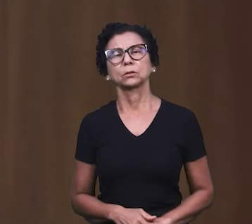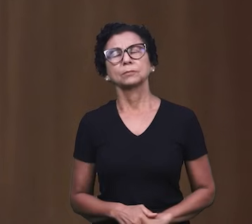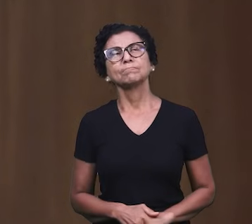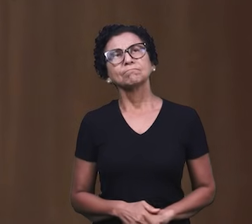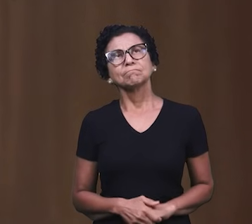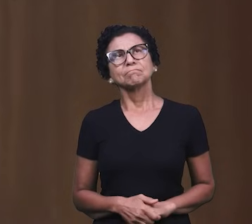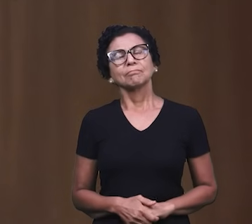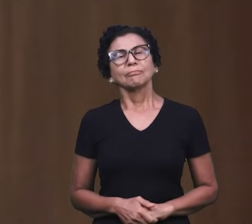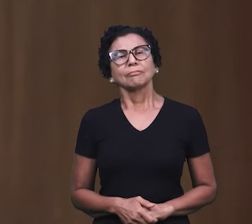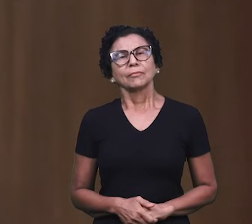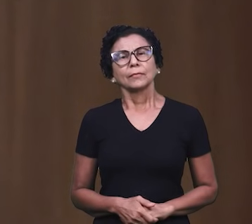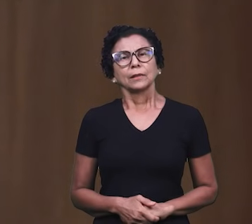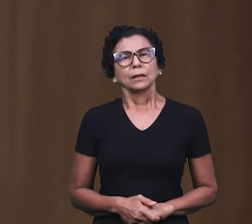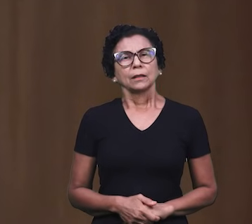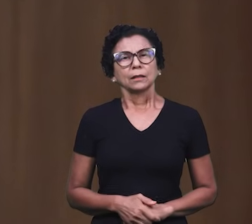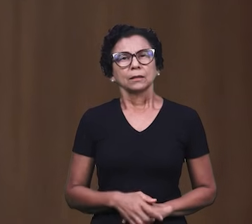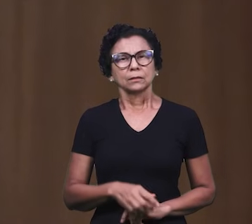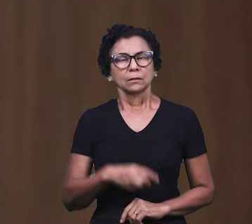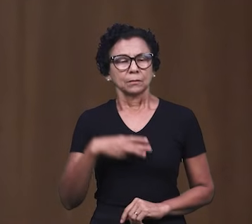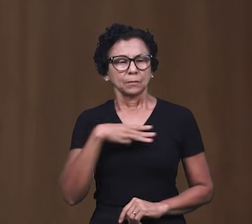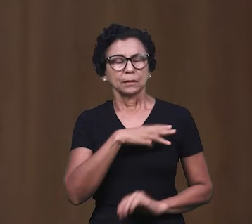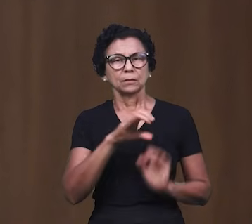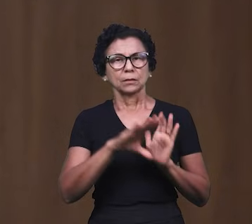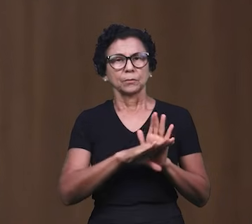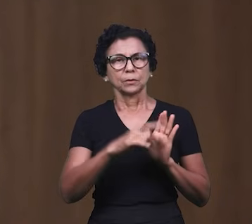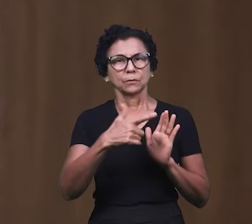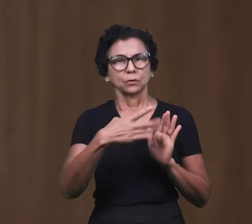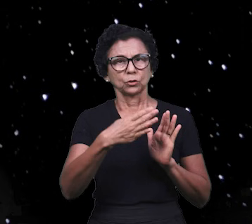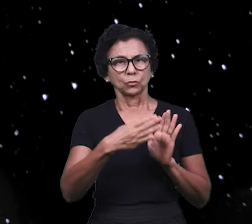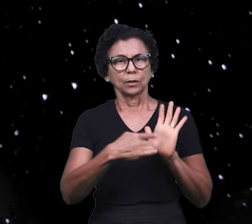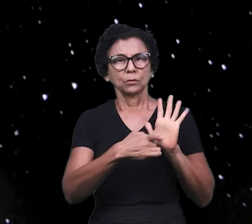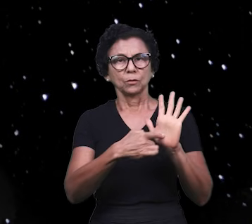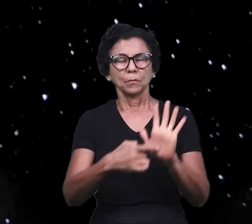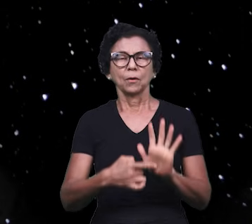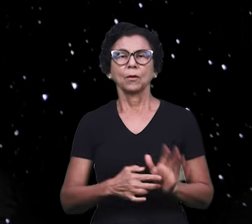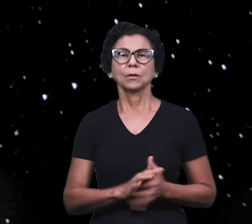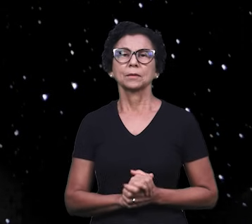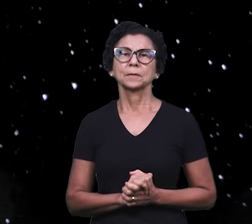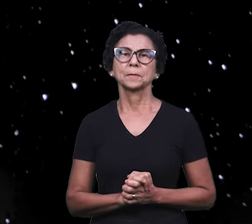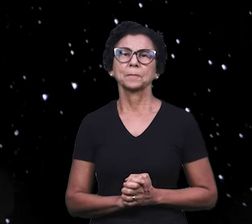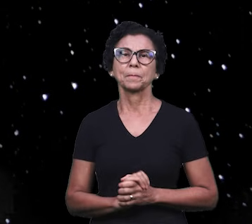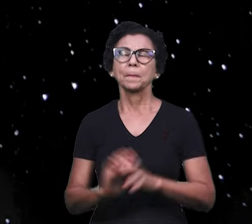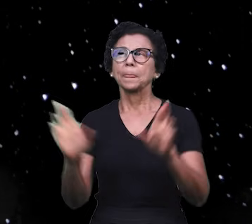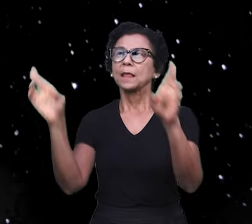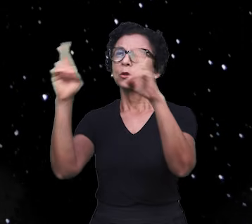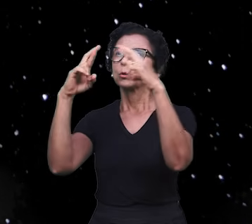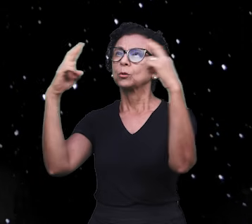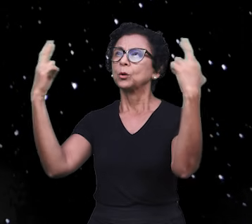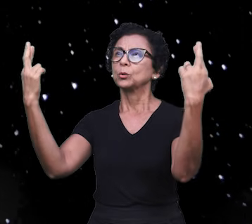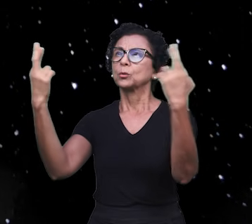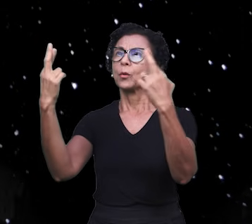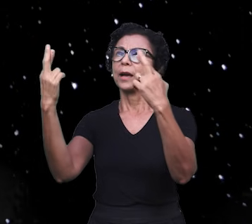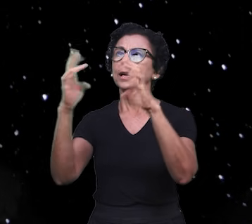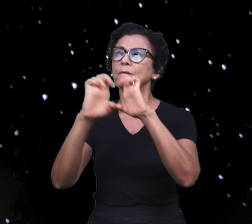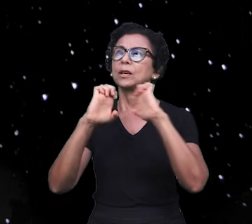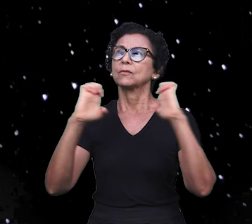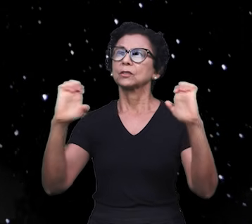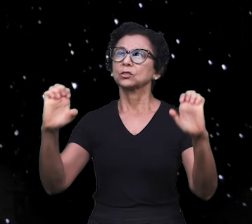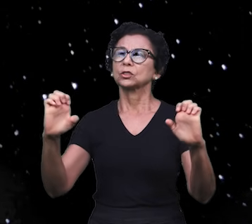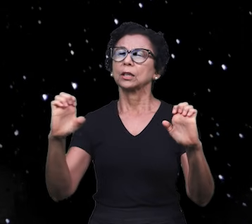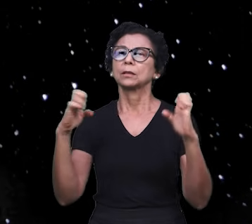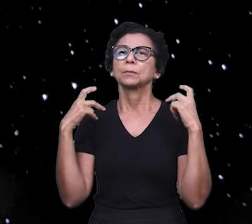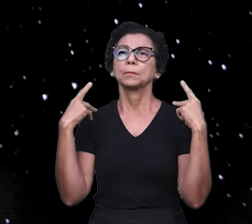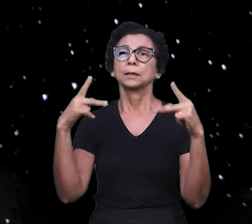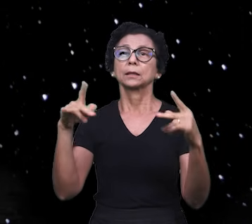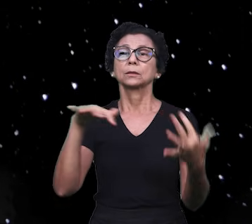nos faz lembrar do texto em Mateus 24, verso 14, que diz: "E este evangelho do reino será pregado em todo o